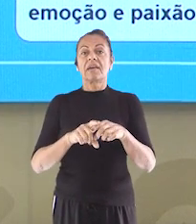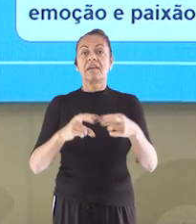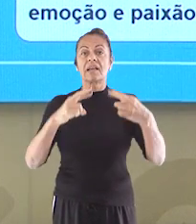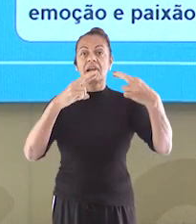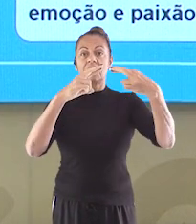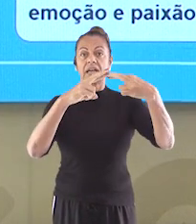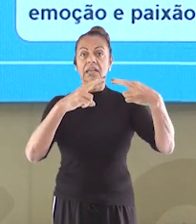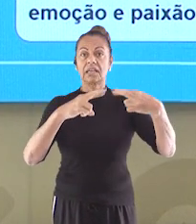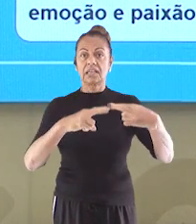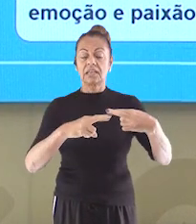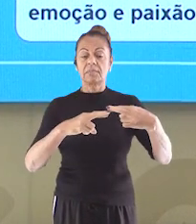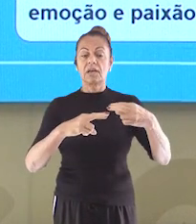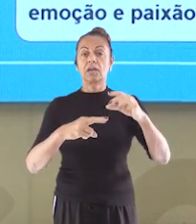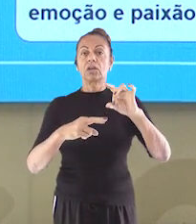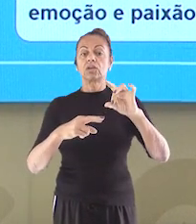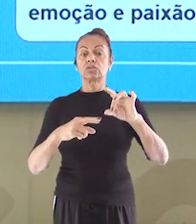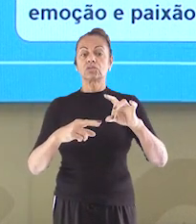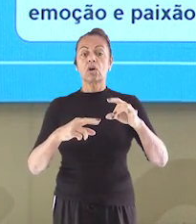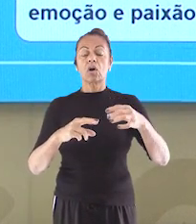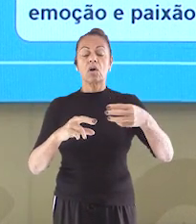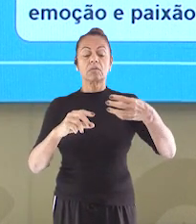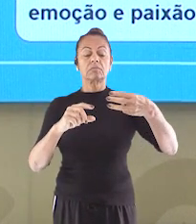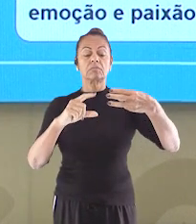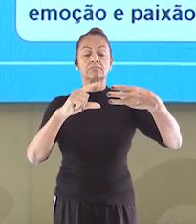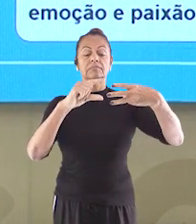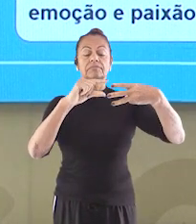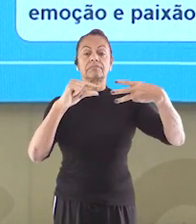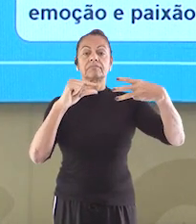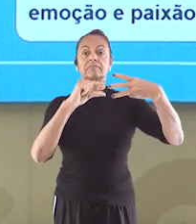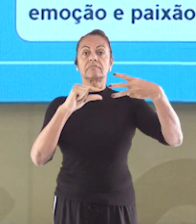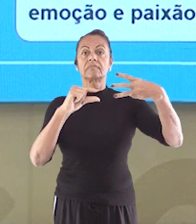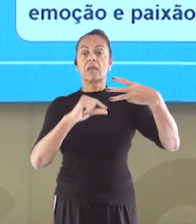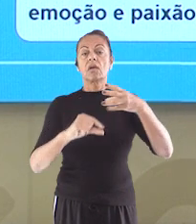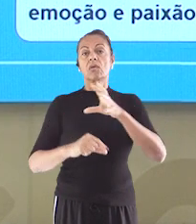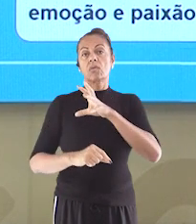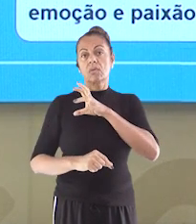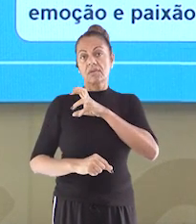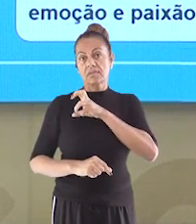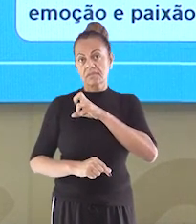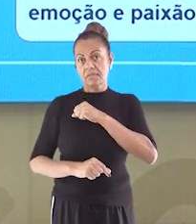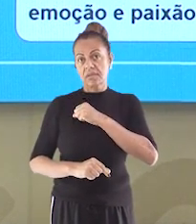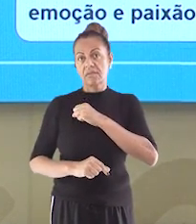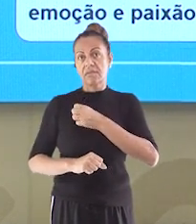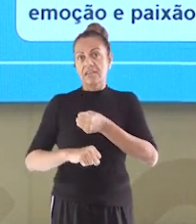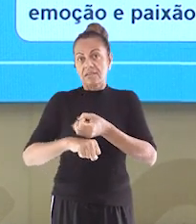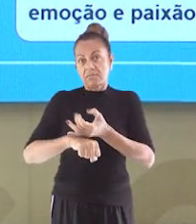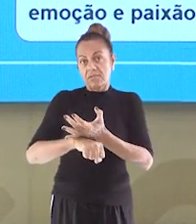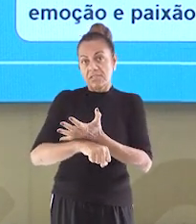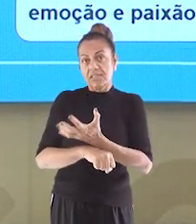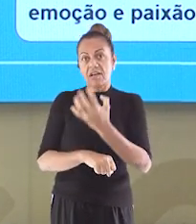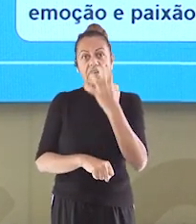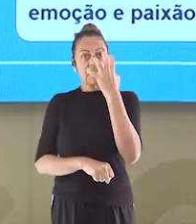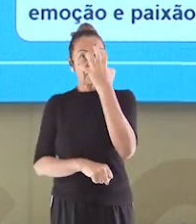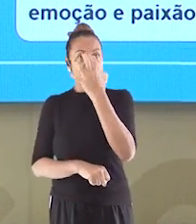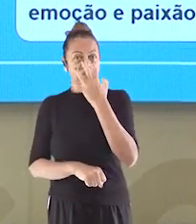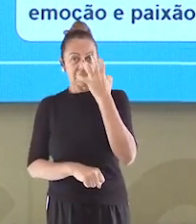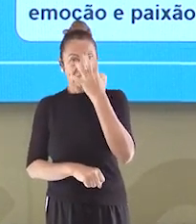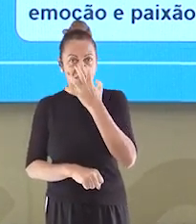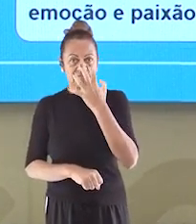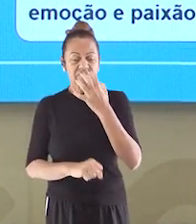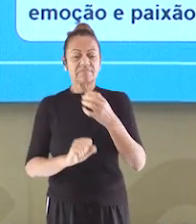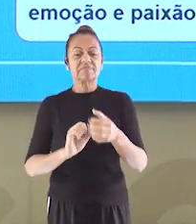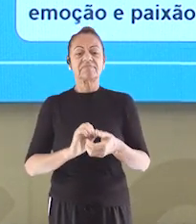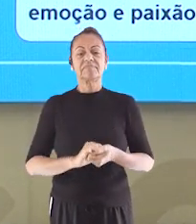versos. E nós temos rimas apenas nos 3 últimos versos. Coração, emoção